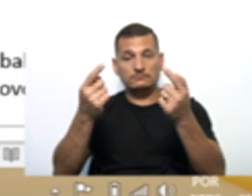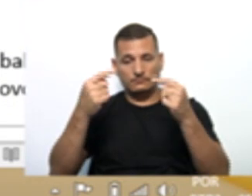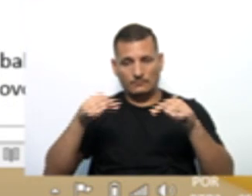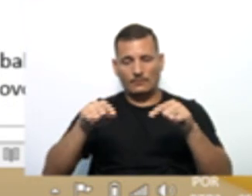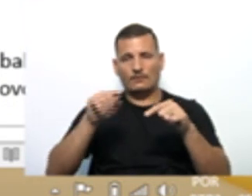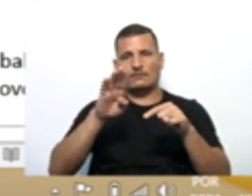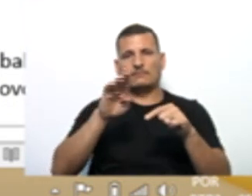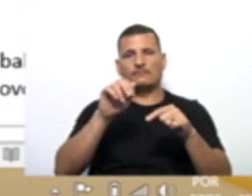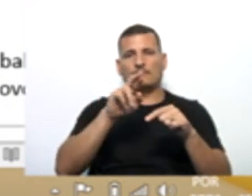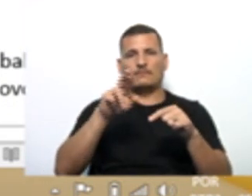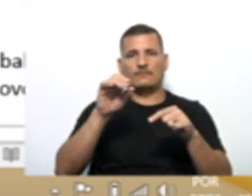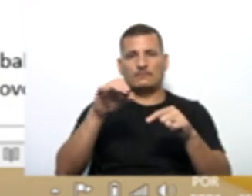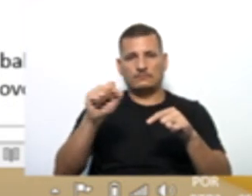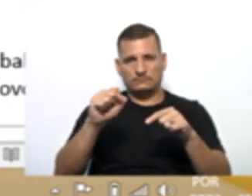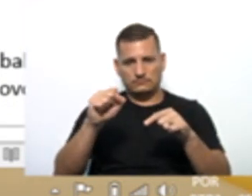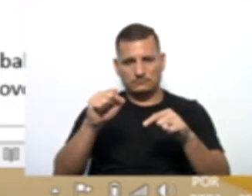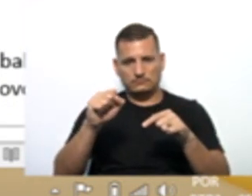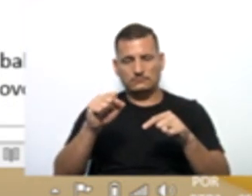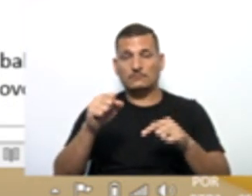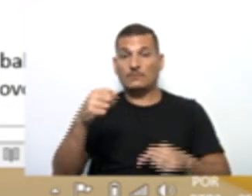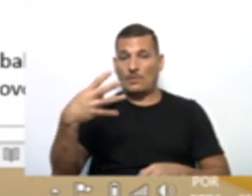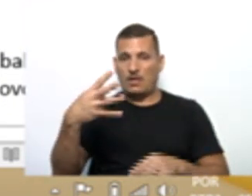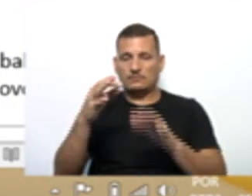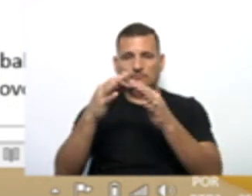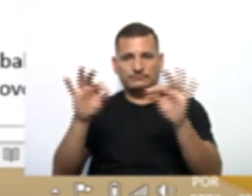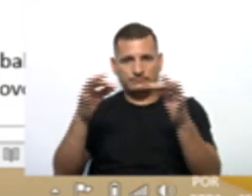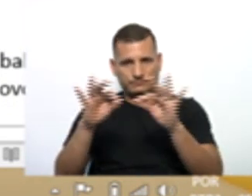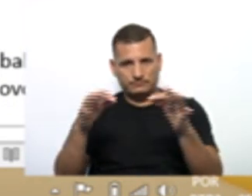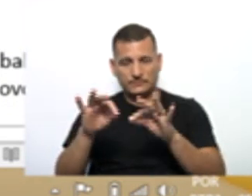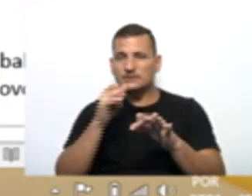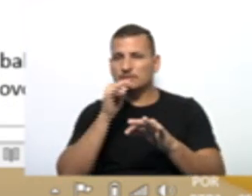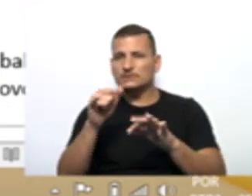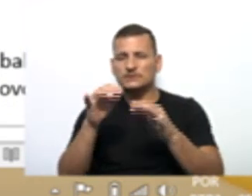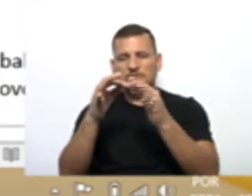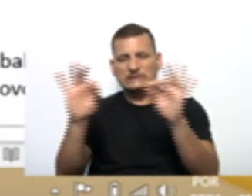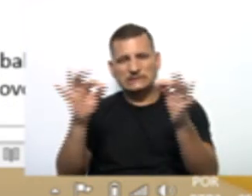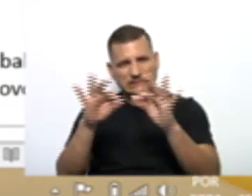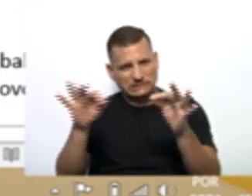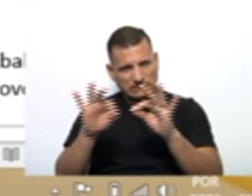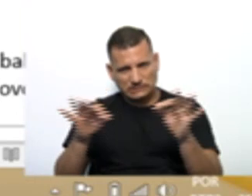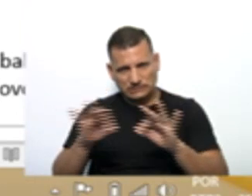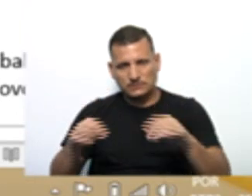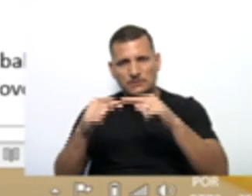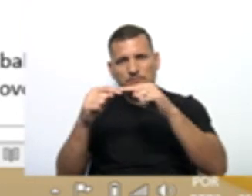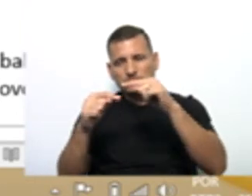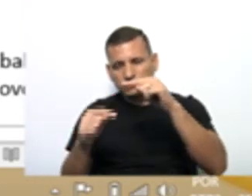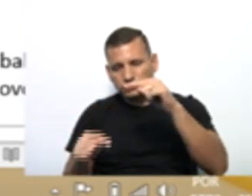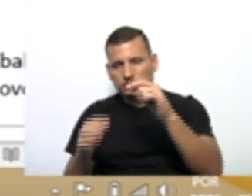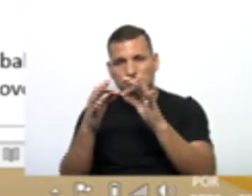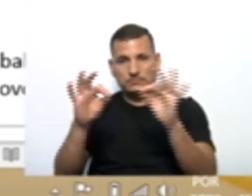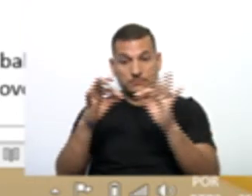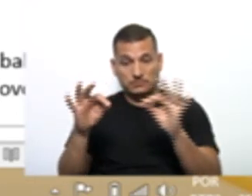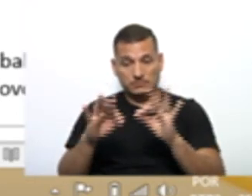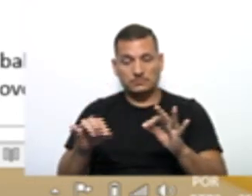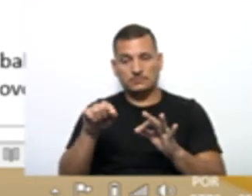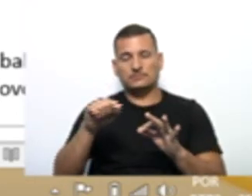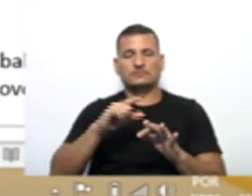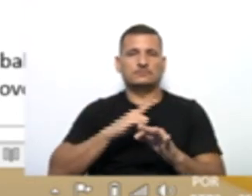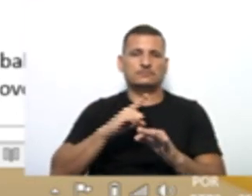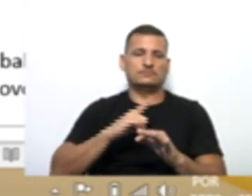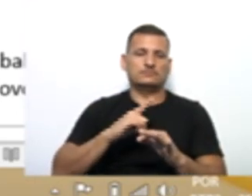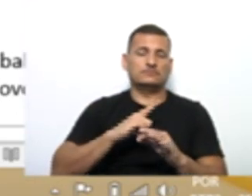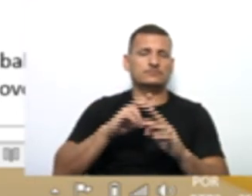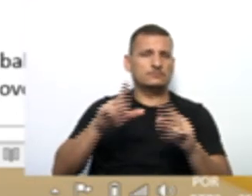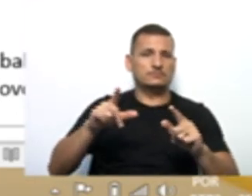abaixo ocupou 4 linhas. Quando a citação é longa, ela tem um formato diferente. Para fazer esse formato,